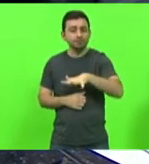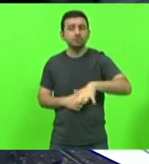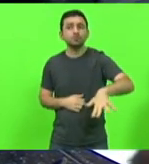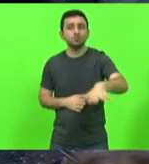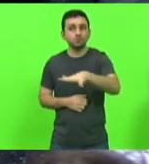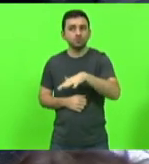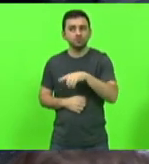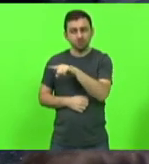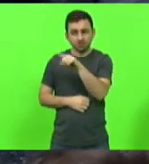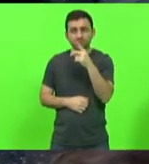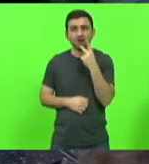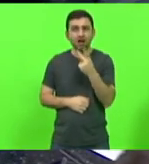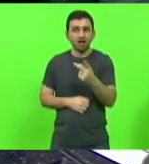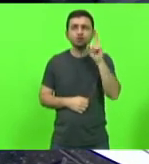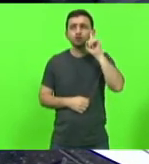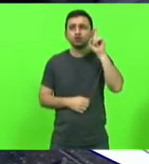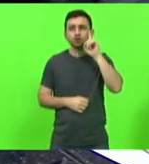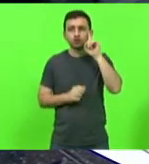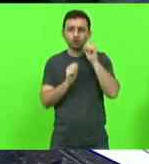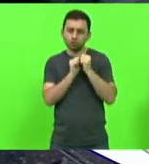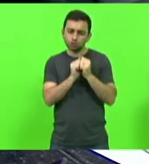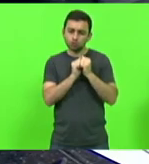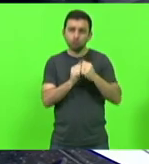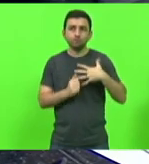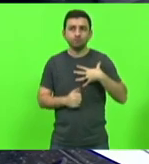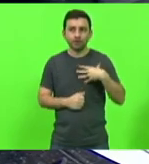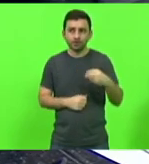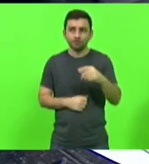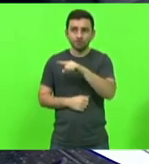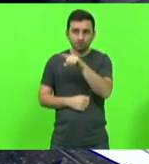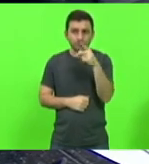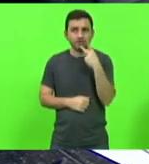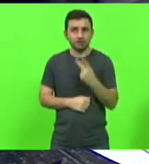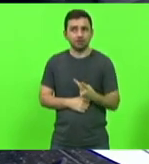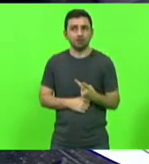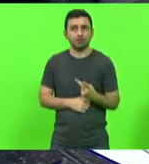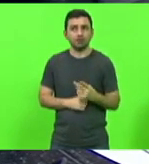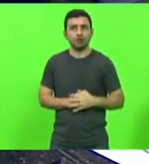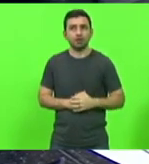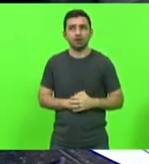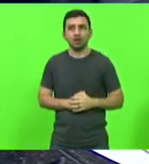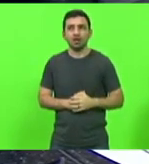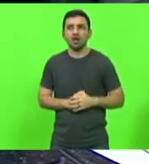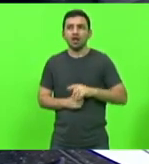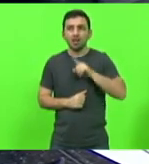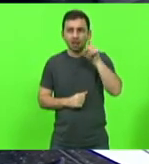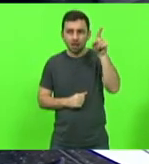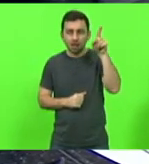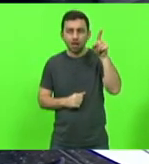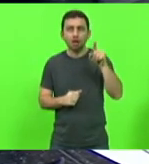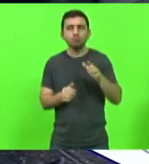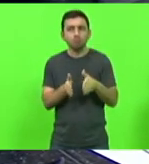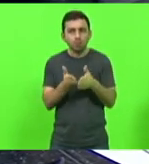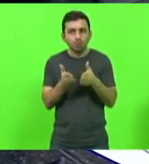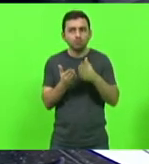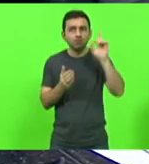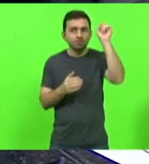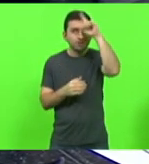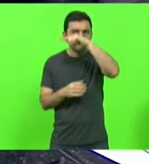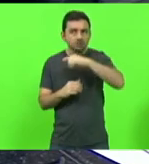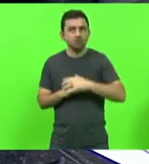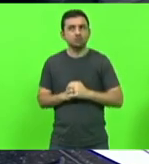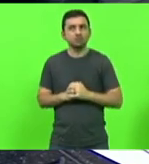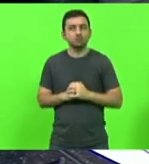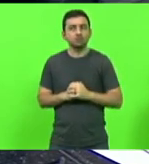estão falando porque vocês estão no dia a dia com seus filhos, é muito tranquilo para vocês falarem. Mas lá, na periferia, o pai pode utilizar